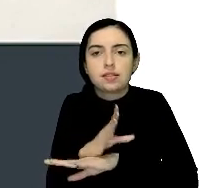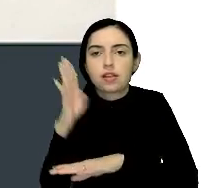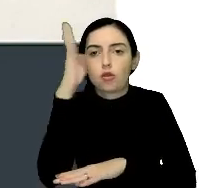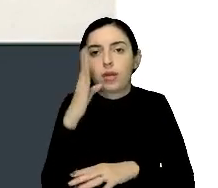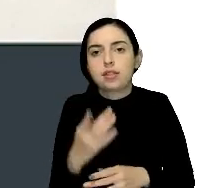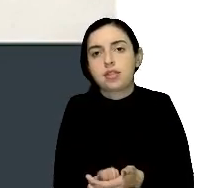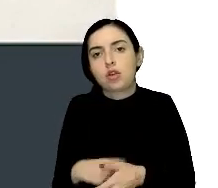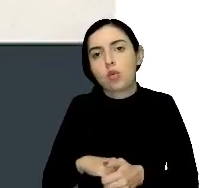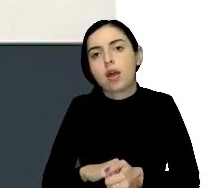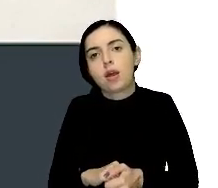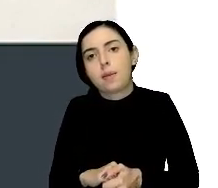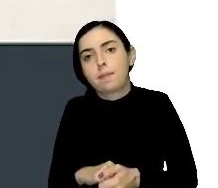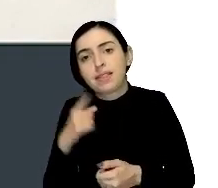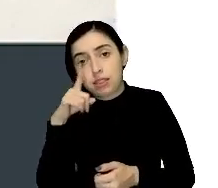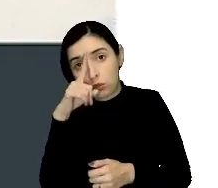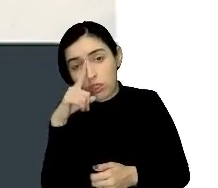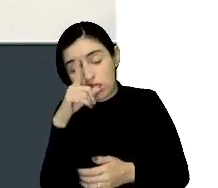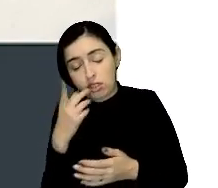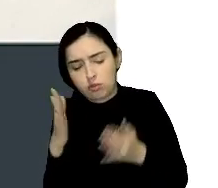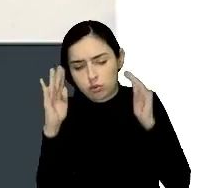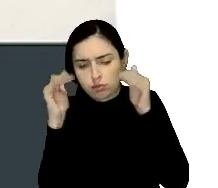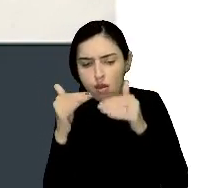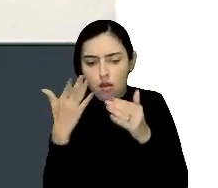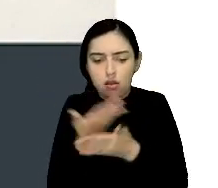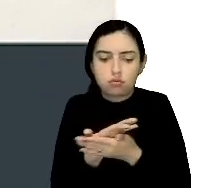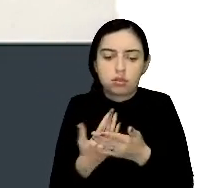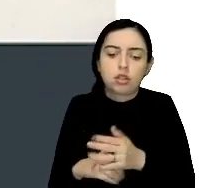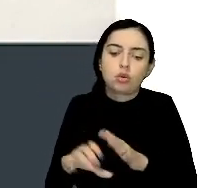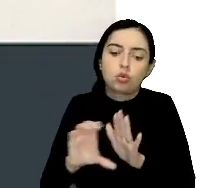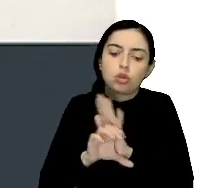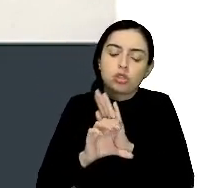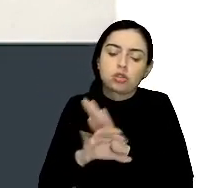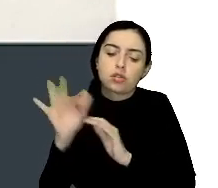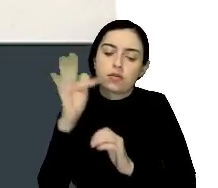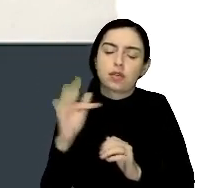ato contrário aos princípios e objetivos dispostos na Constituição Federal.